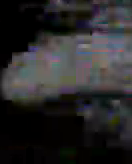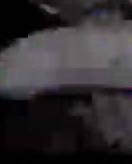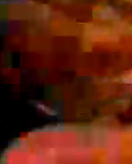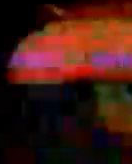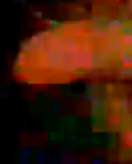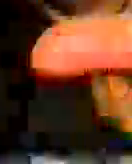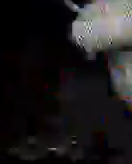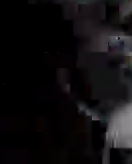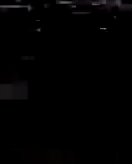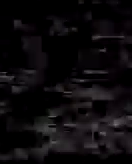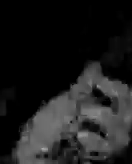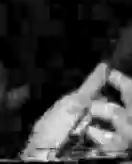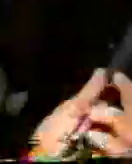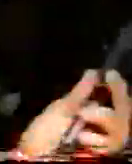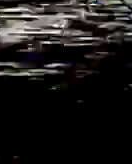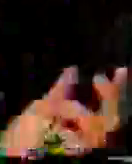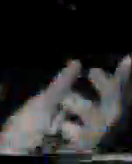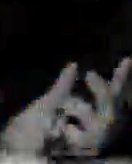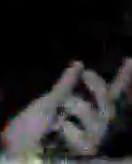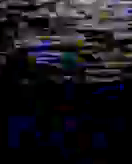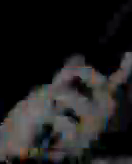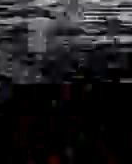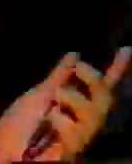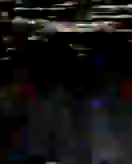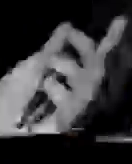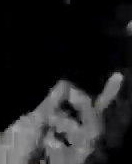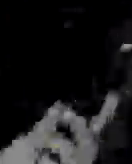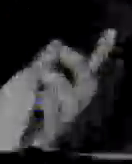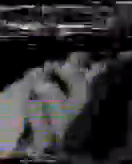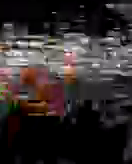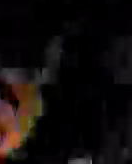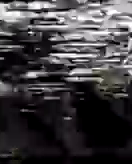aguentar um pouco disso na cara.